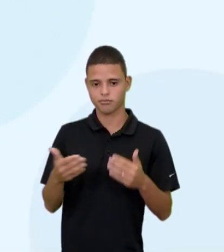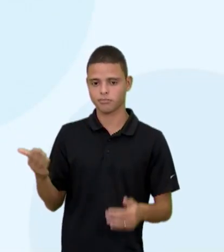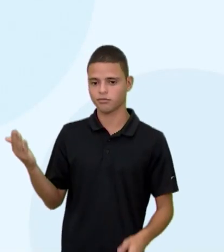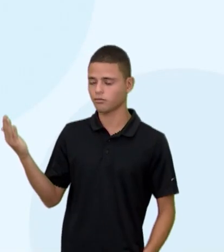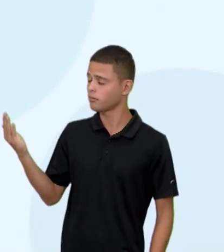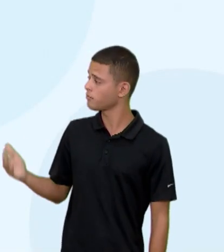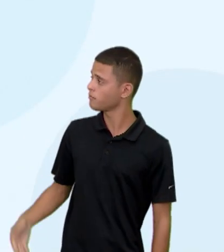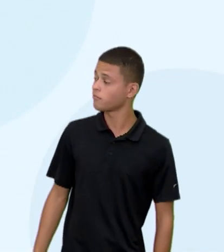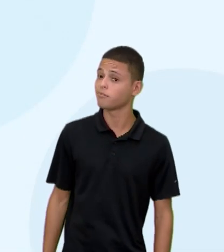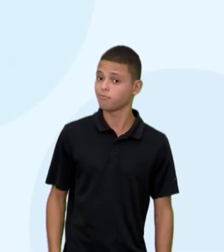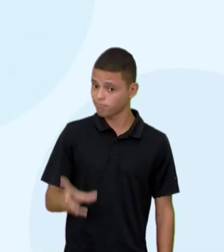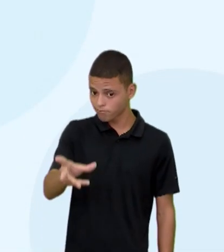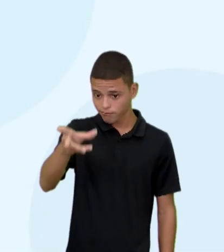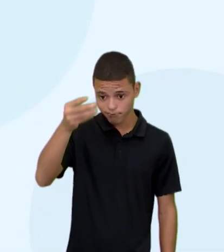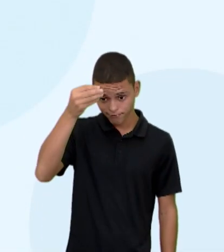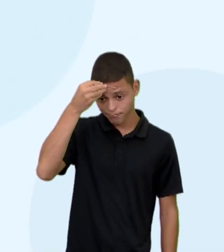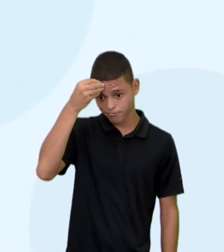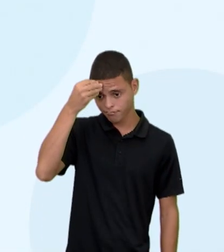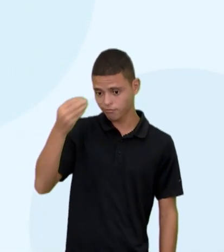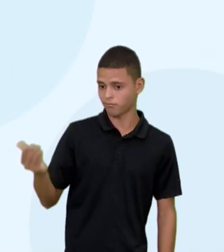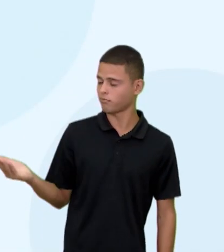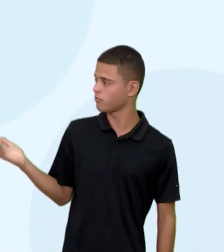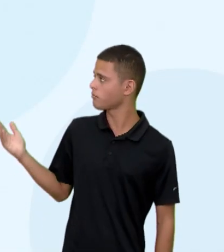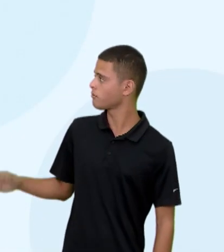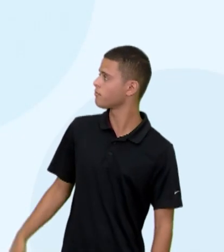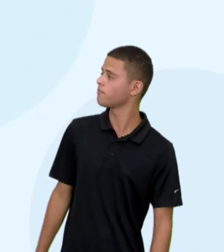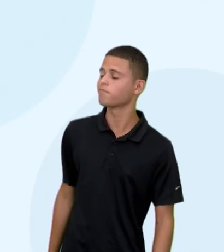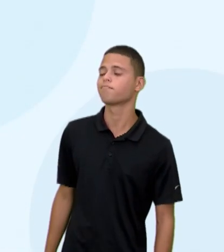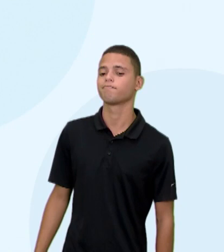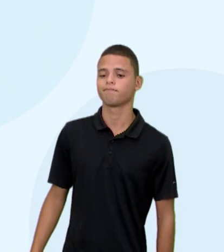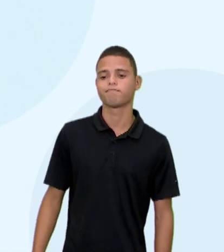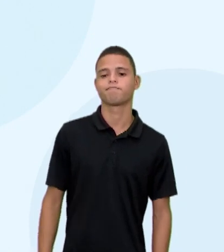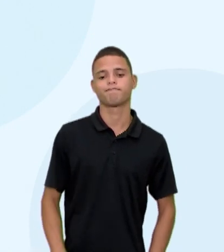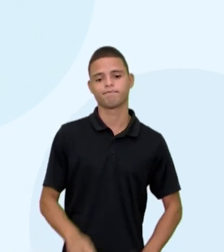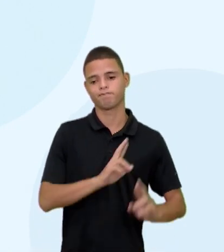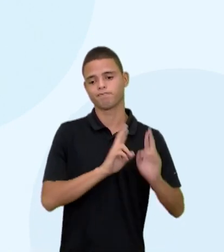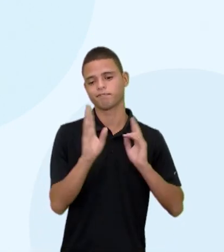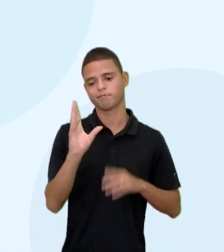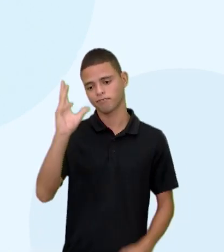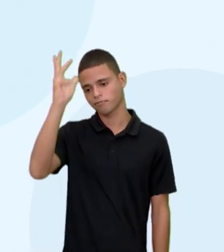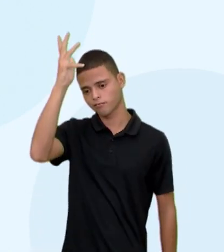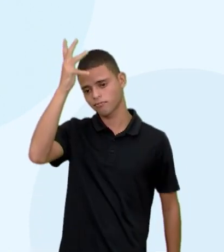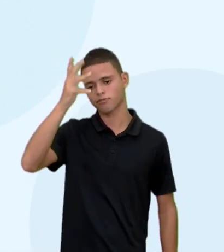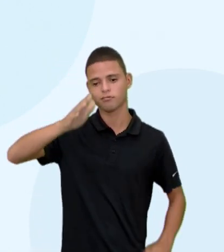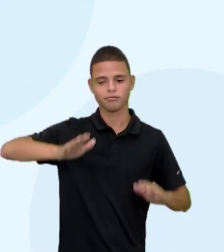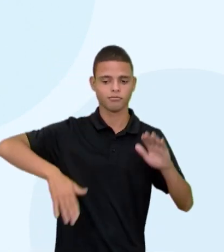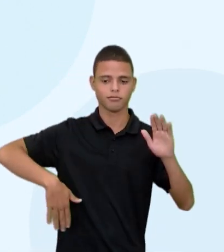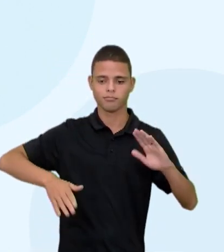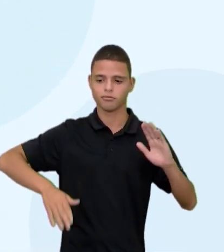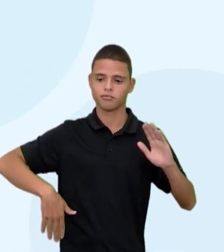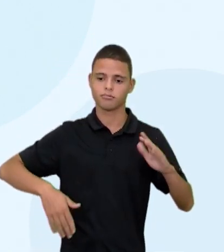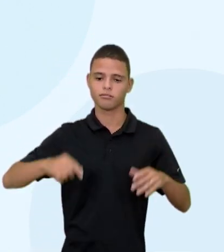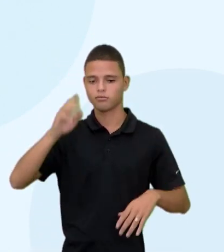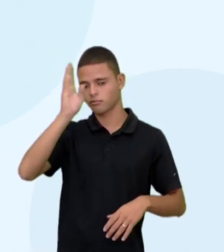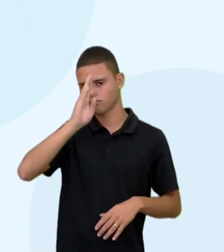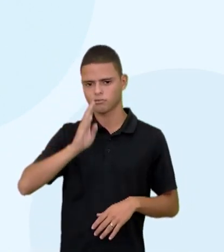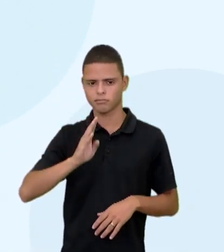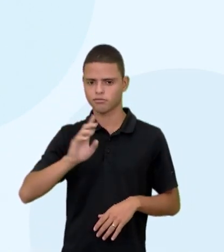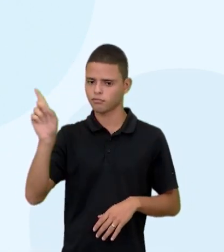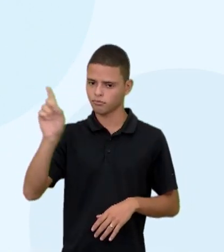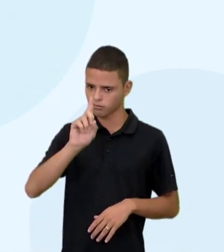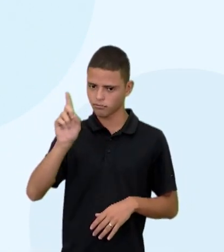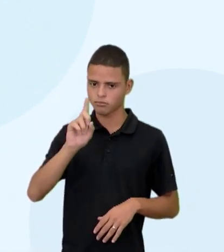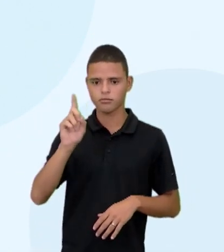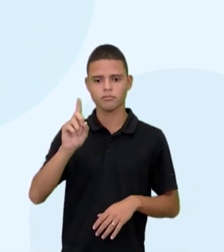bem na cabeça do aluno, né? Porque ó, isso é o reflexo do que acontece nas nossas praias. Não só aqui no Brasil não,